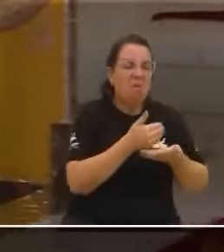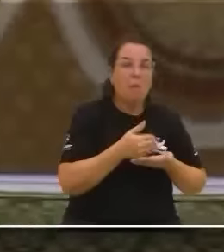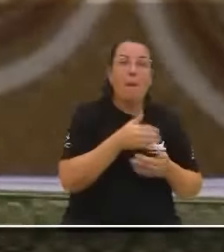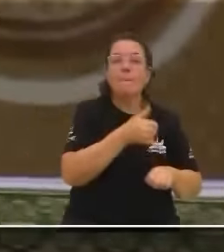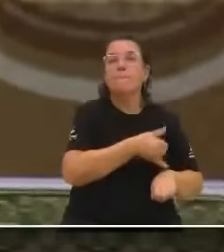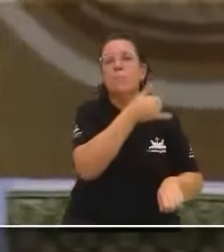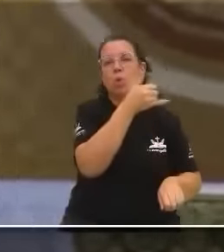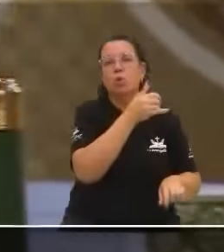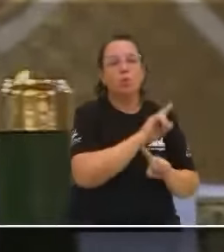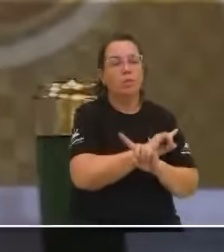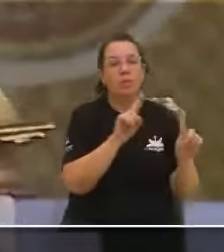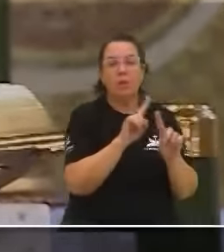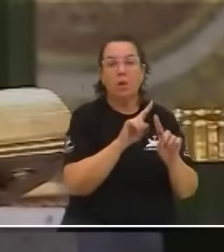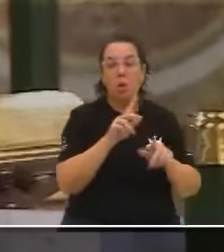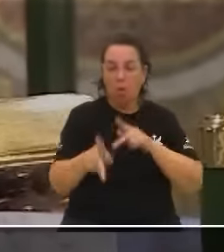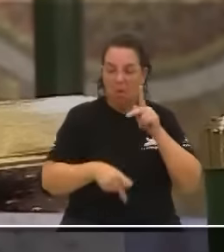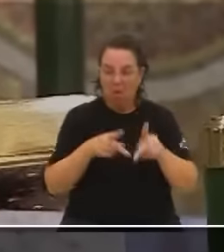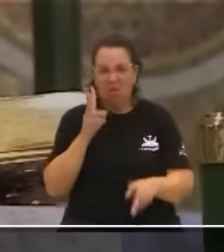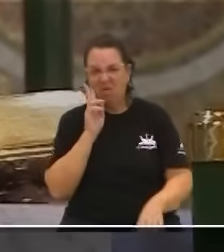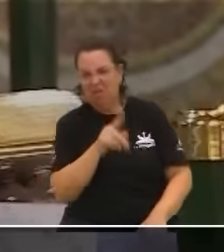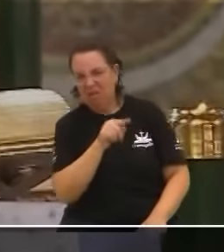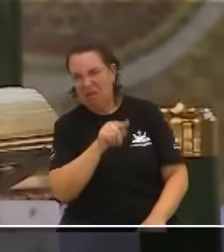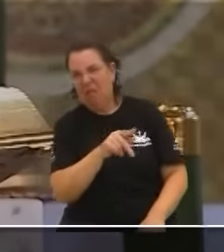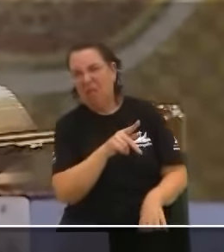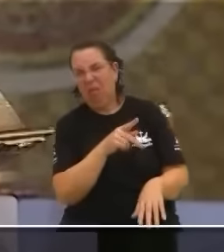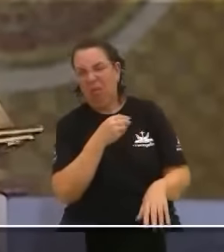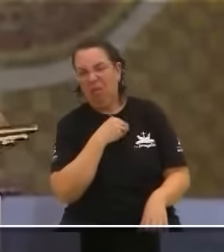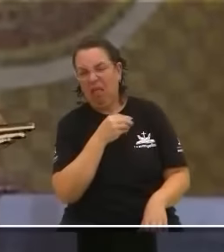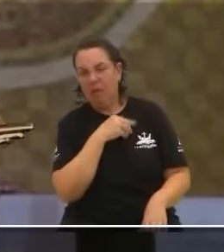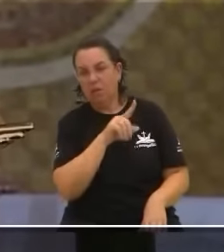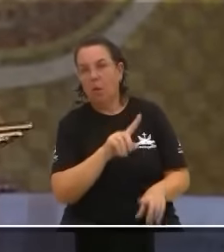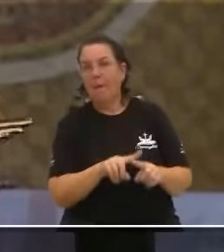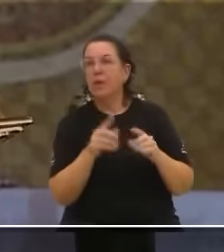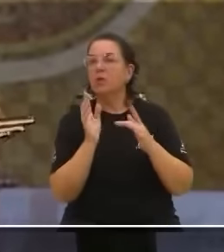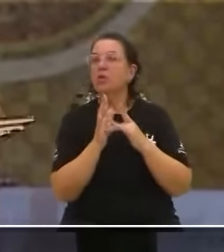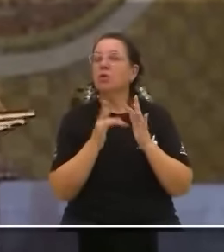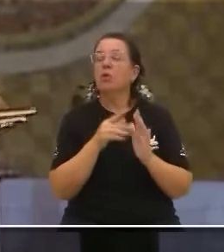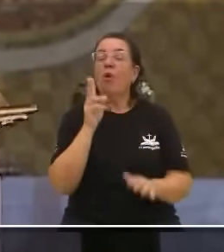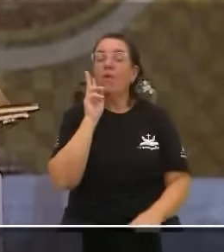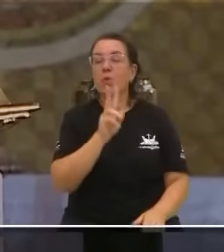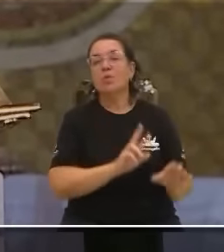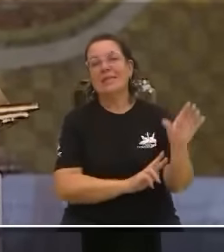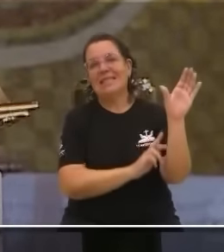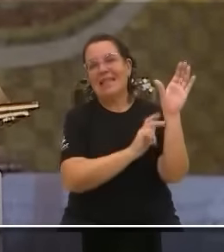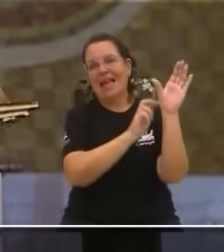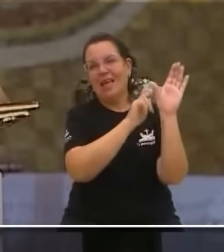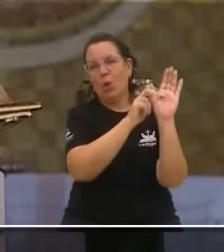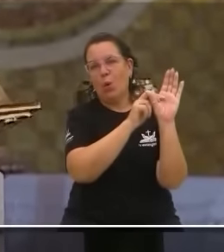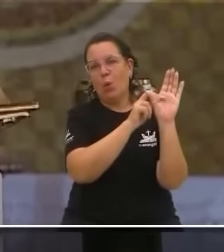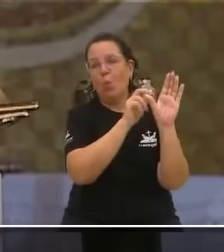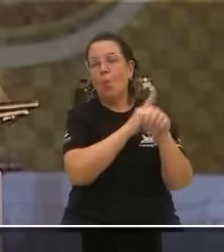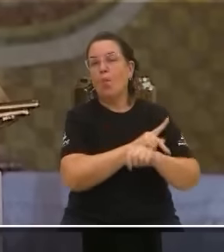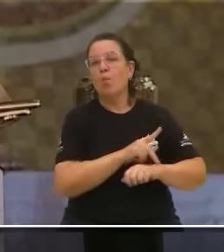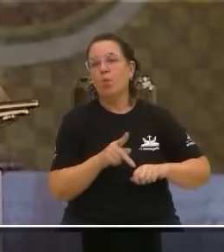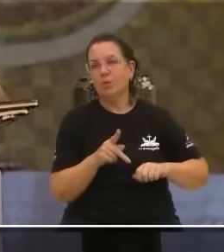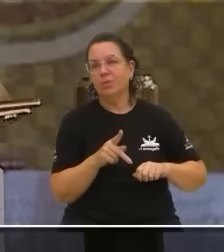a multidão via o impuro, Jesus viu o Zaqueu, o puro.